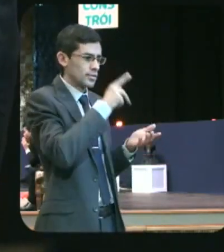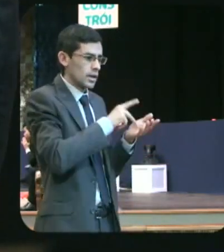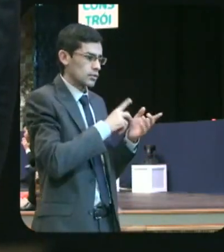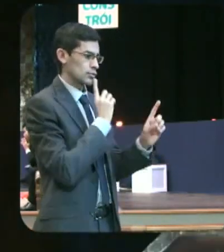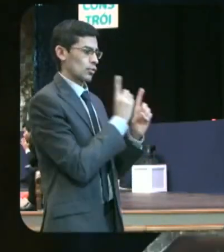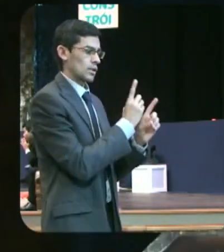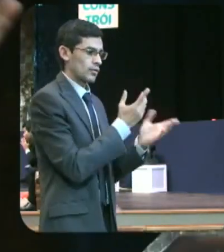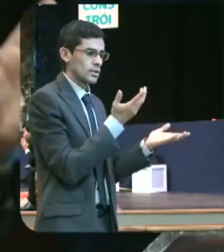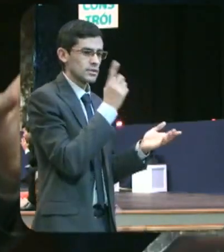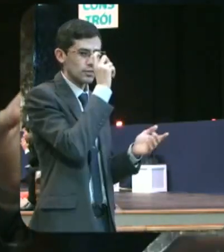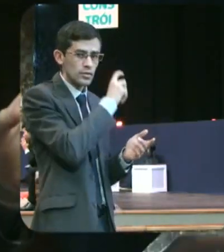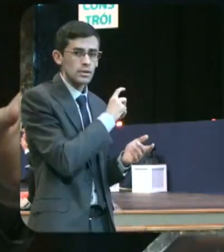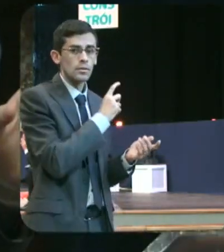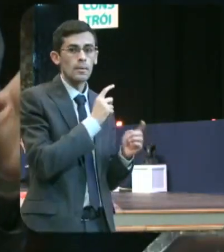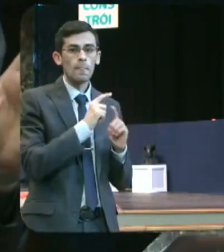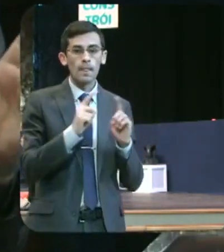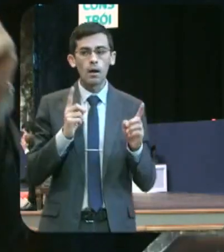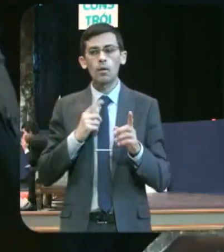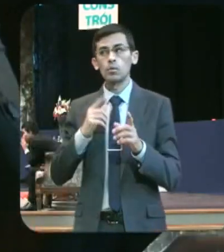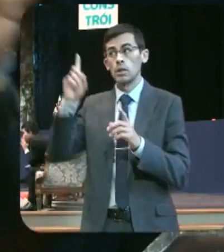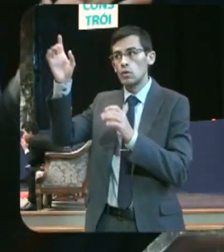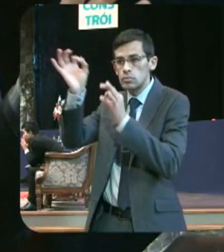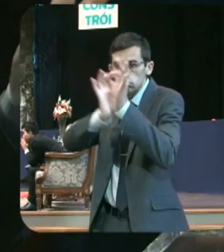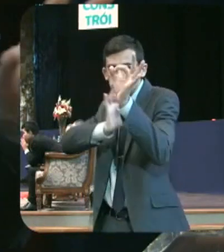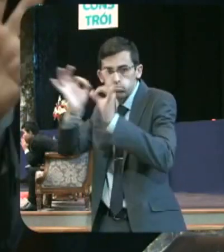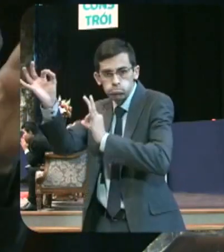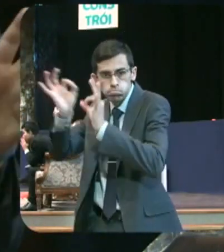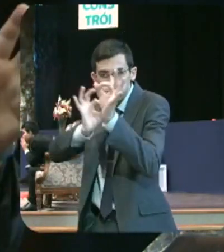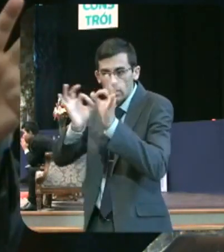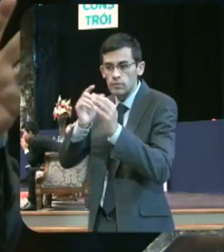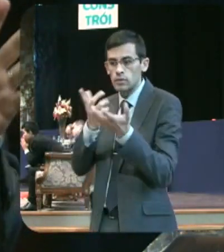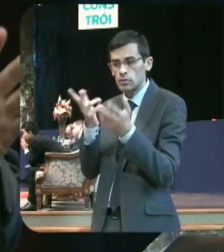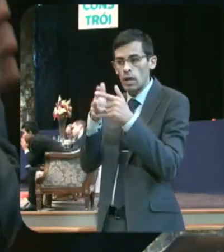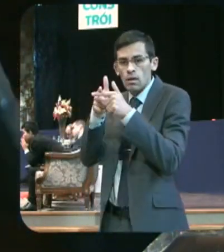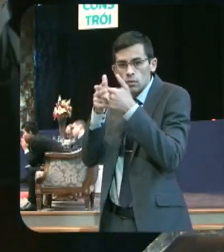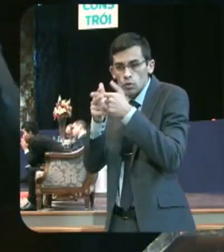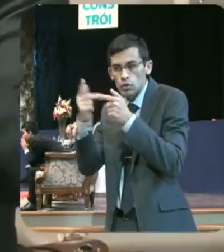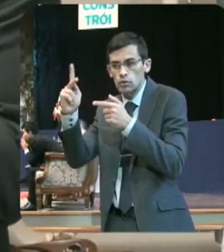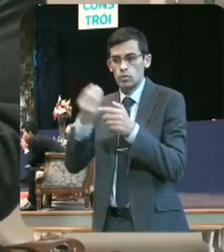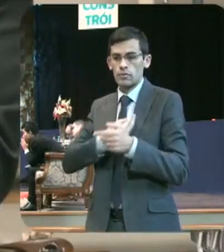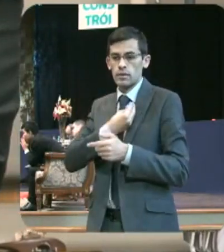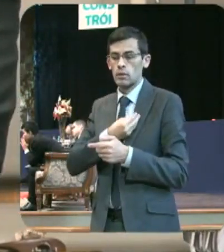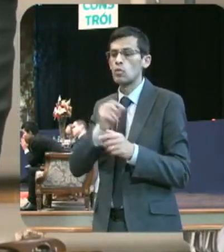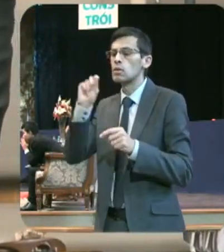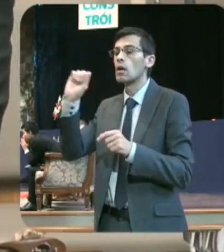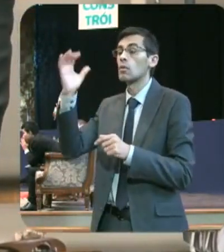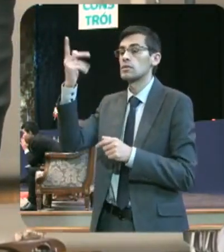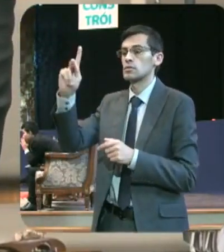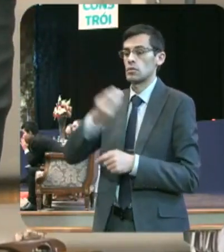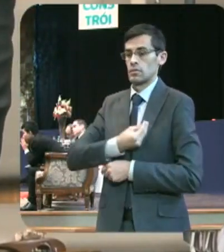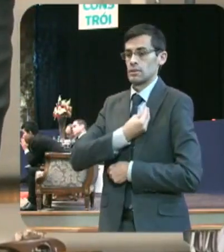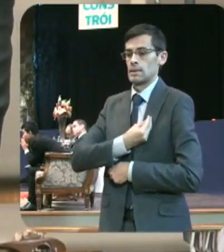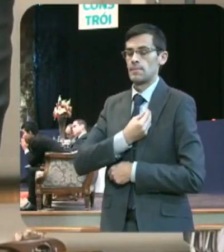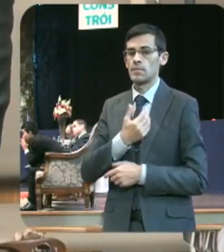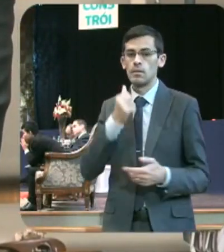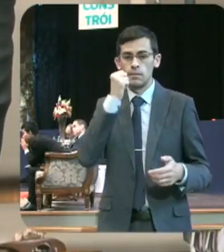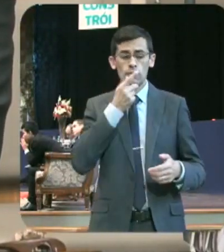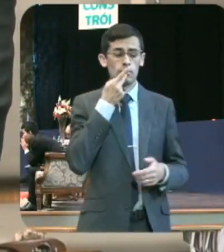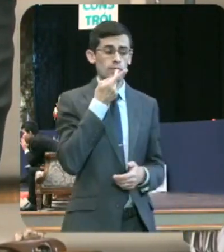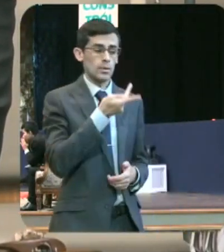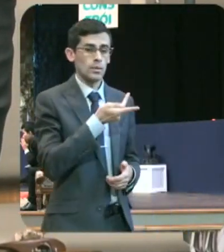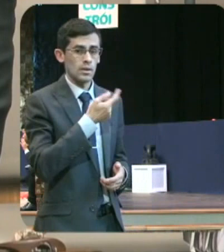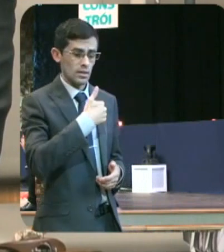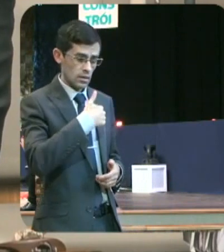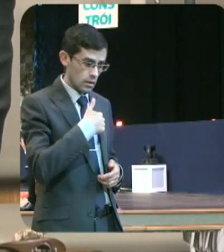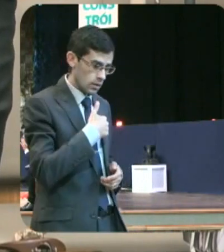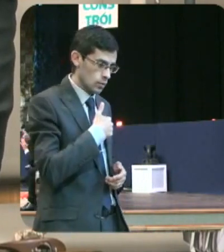olha, não tem coincidência, tem trabalho manual de Deus. Deus está fazendo alguma obra na tua vida. O que é que está acontecendo? Ela disse assim: